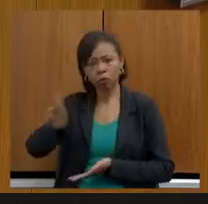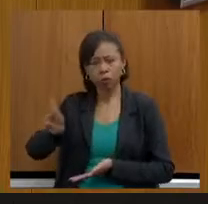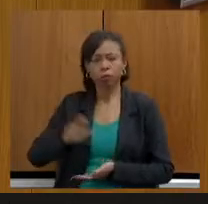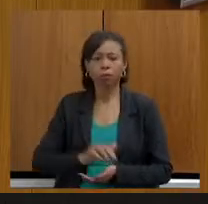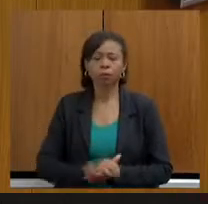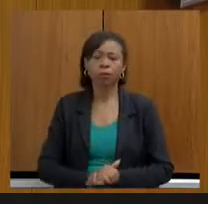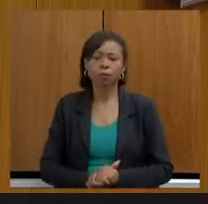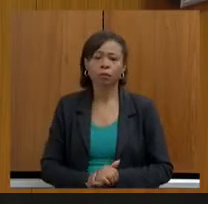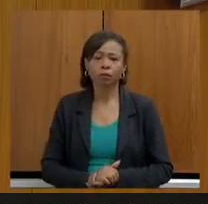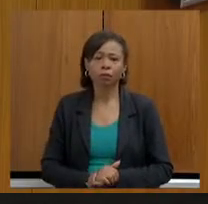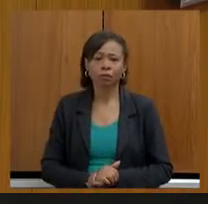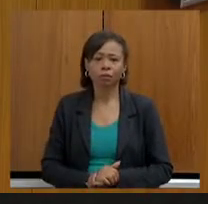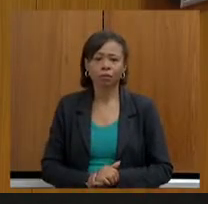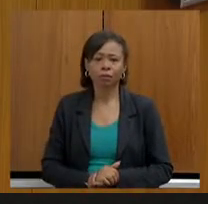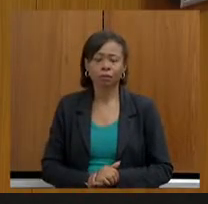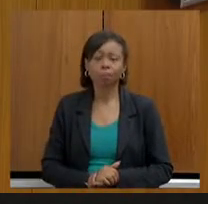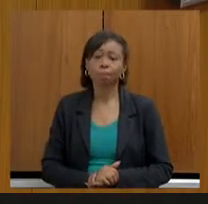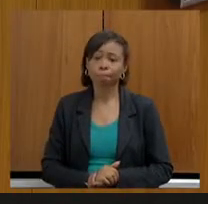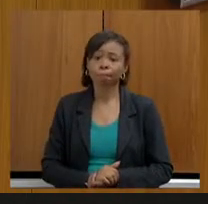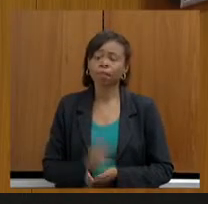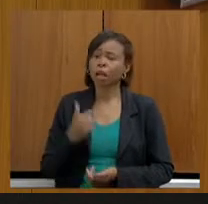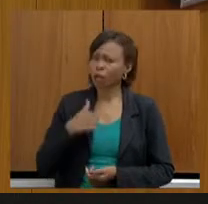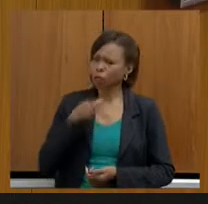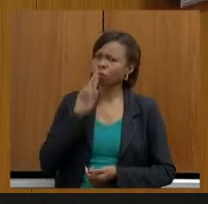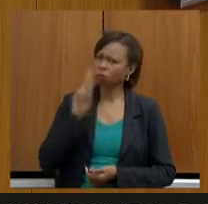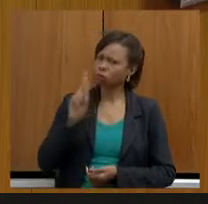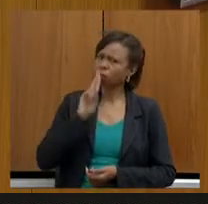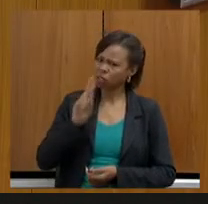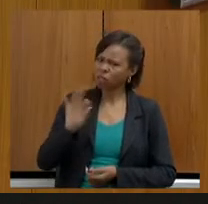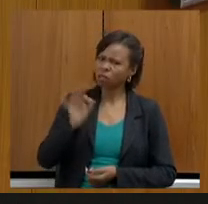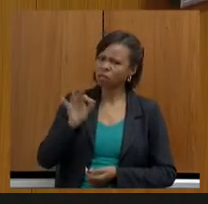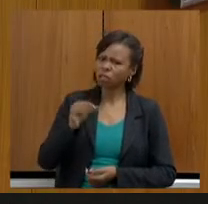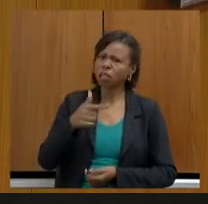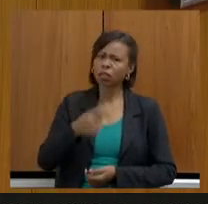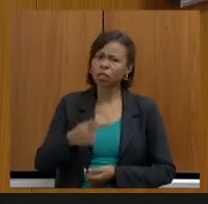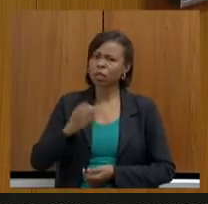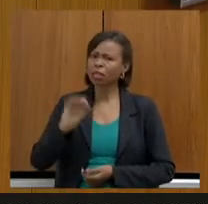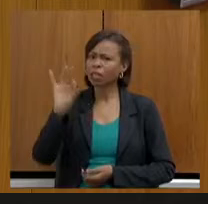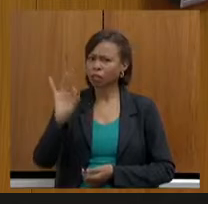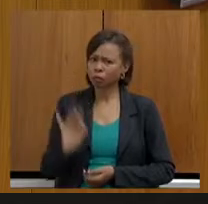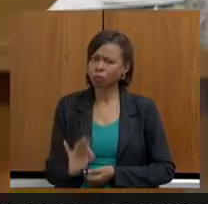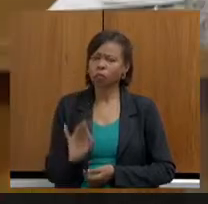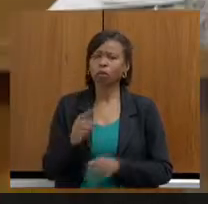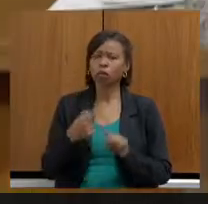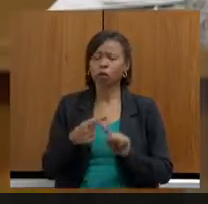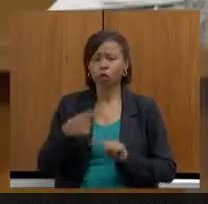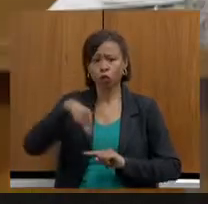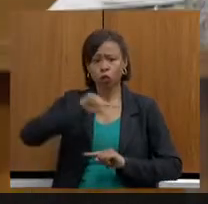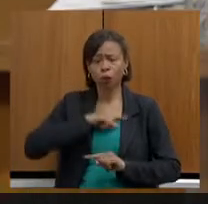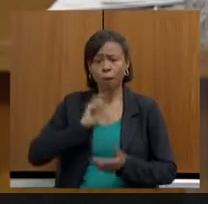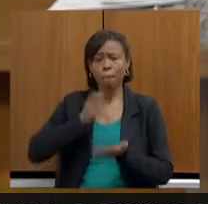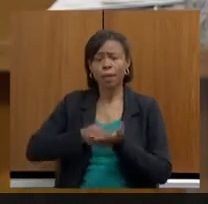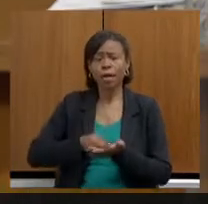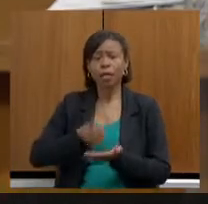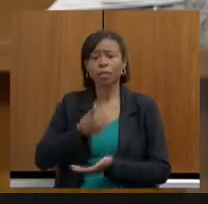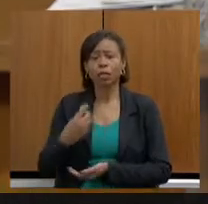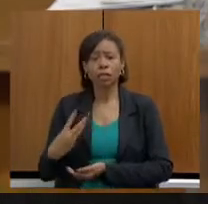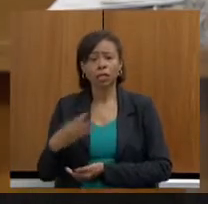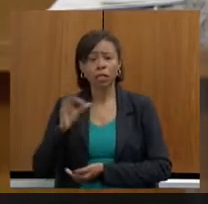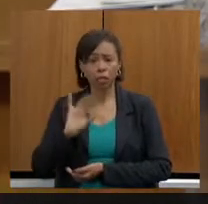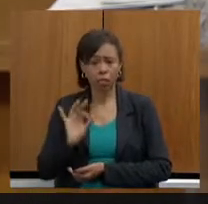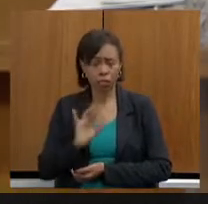Deputado é eu entendo que eu lhe respondi sim a situação dos setenta por cento né a gente vai realizar o pagamento do décimo